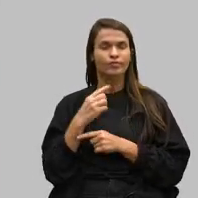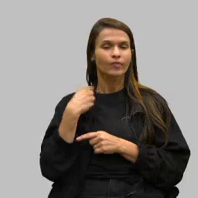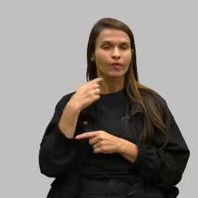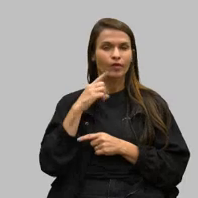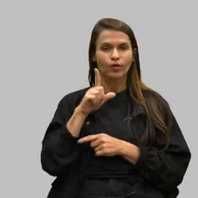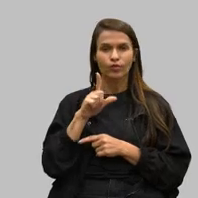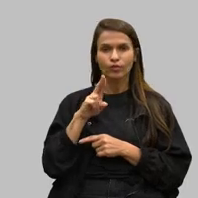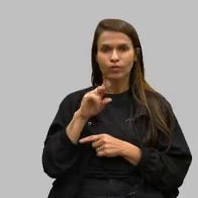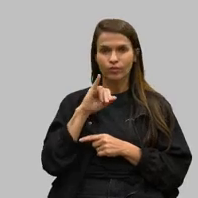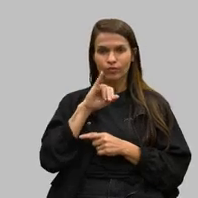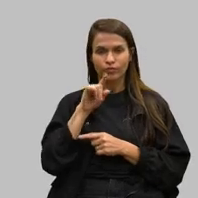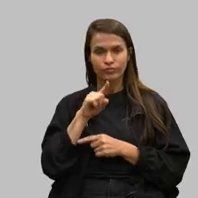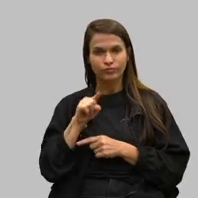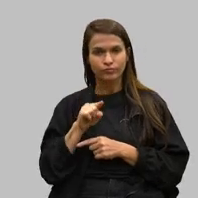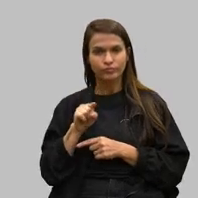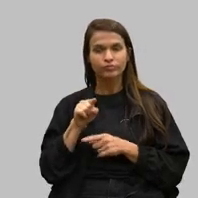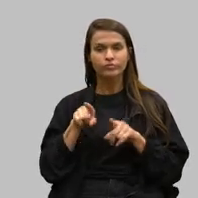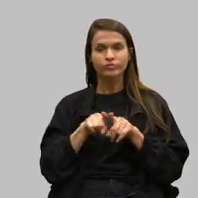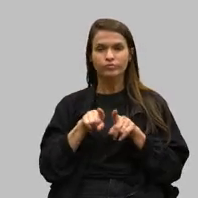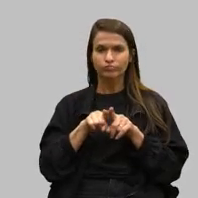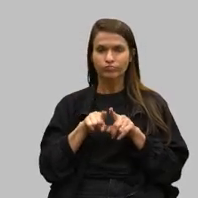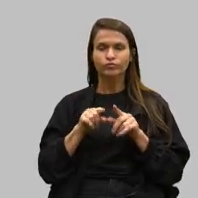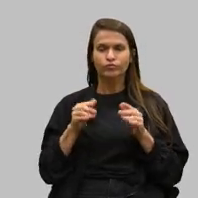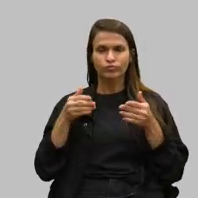fez esse belíssimo trabalho junto com a secretaria,